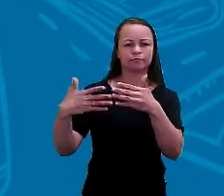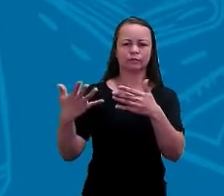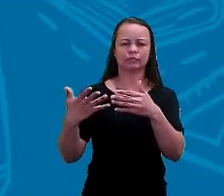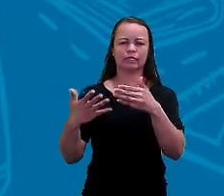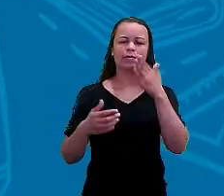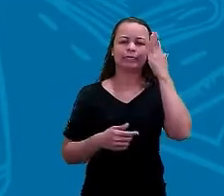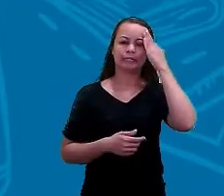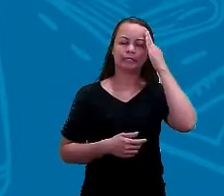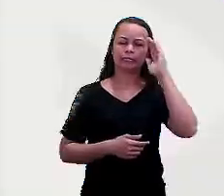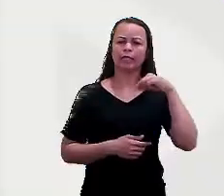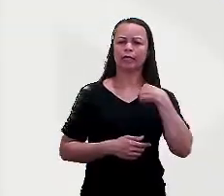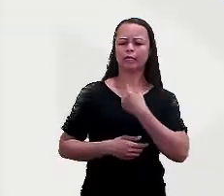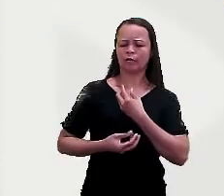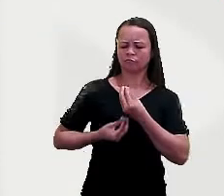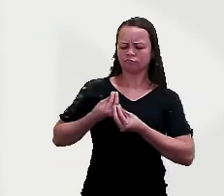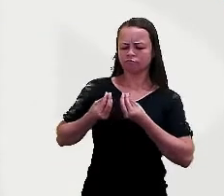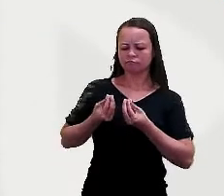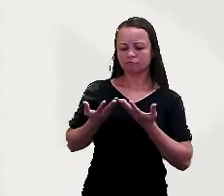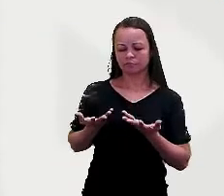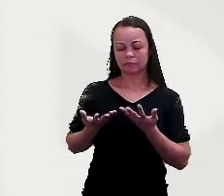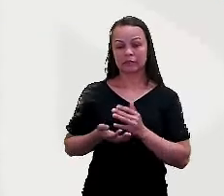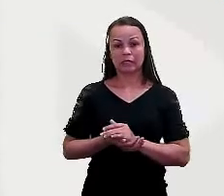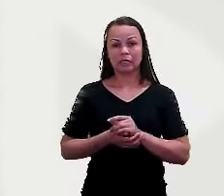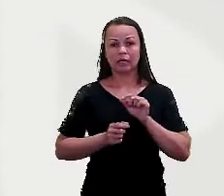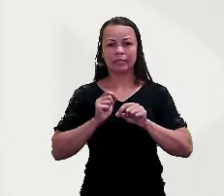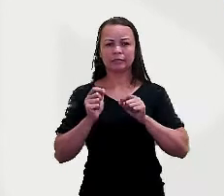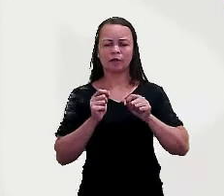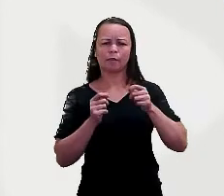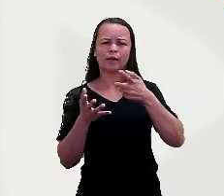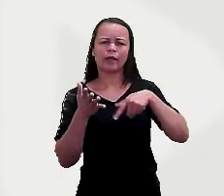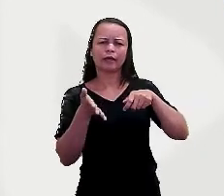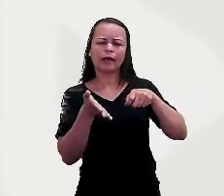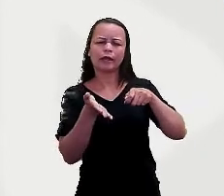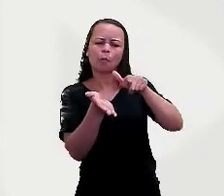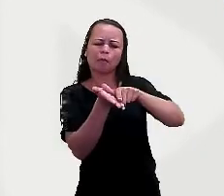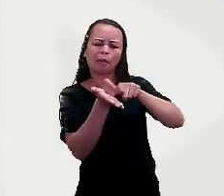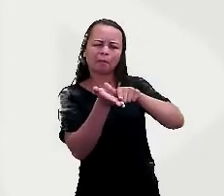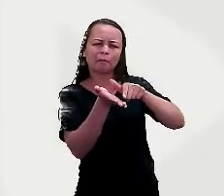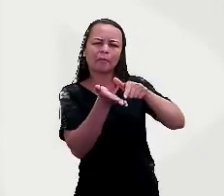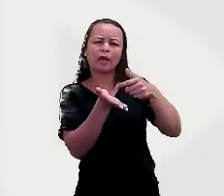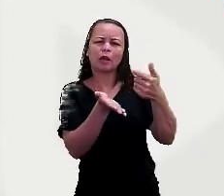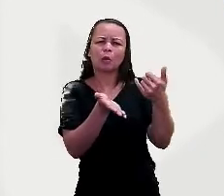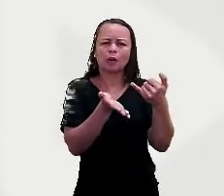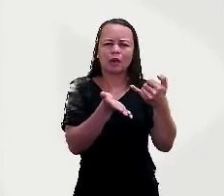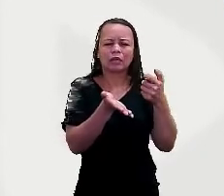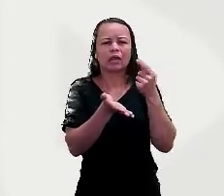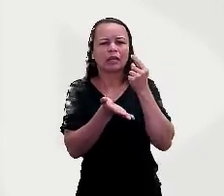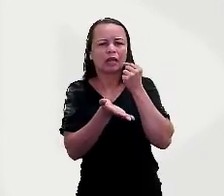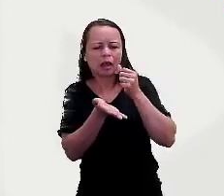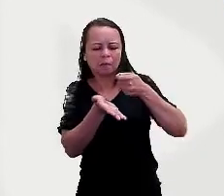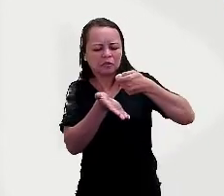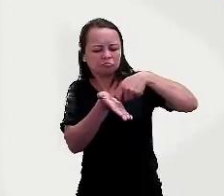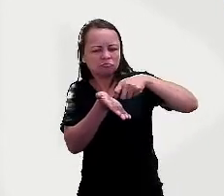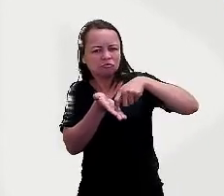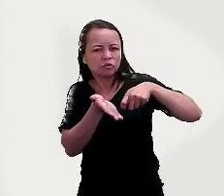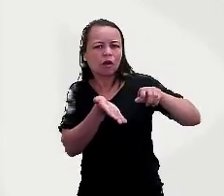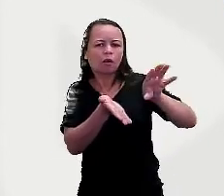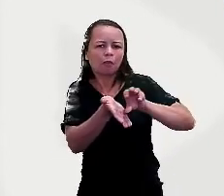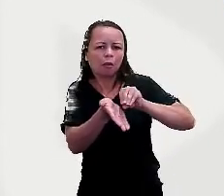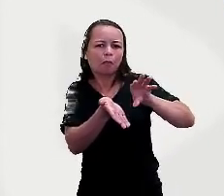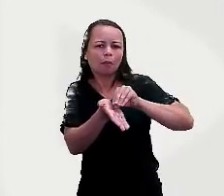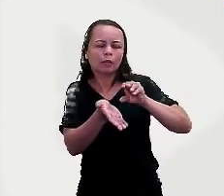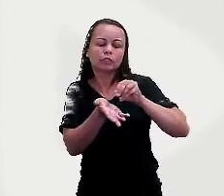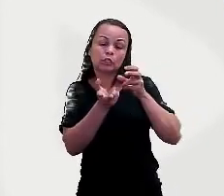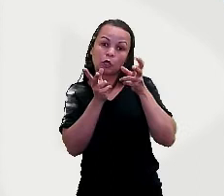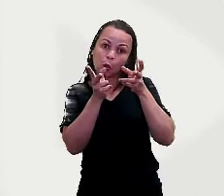somos. Então, pega teu capo de telha, pega aí teu papel, anota, não deixa de fazer as devidas